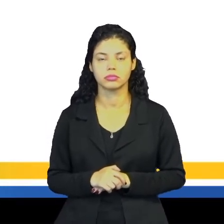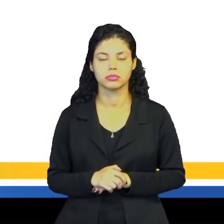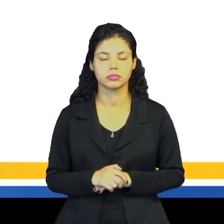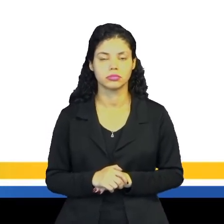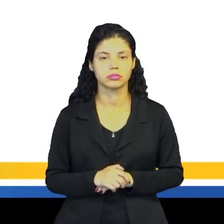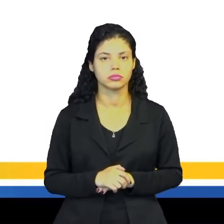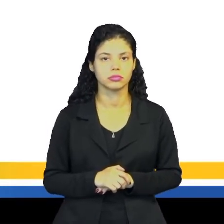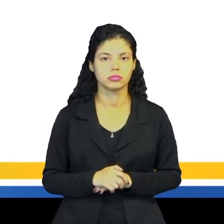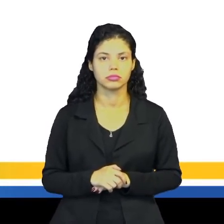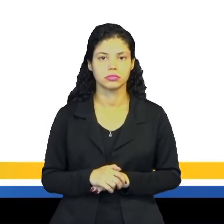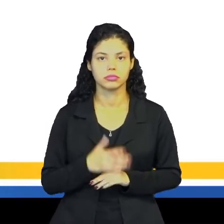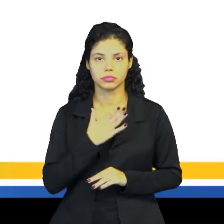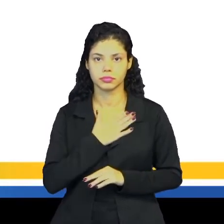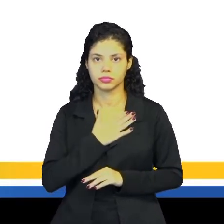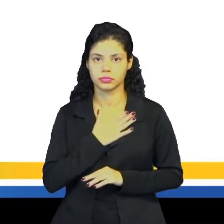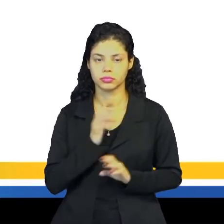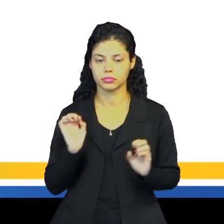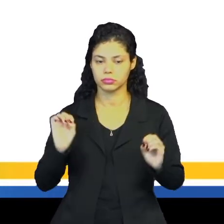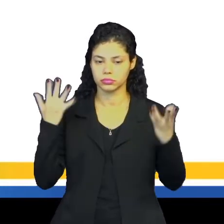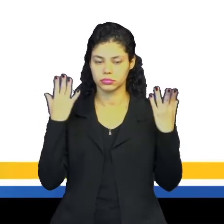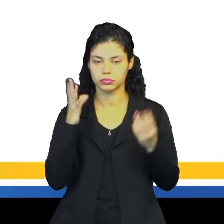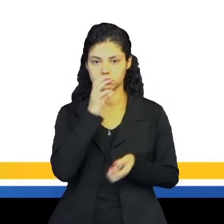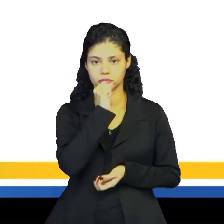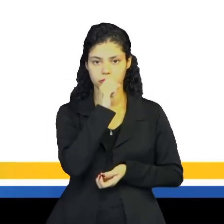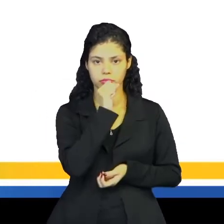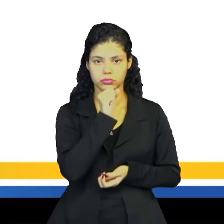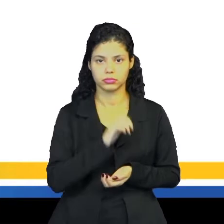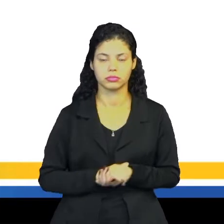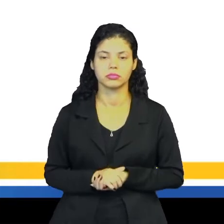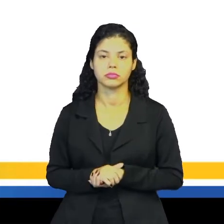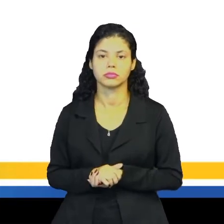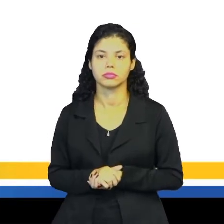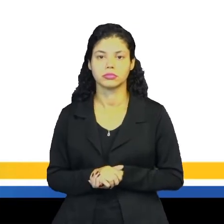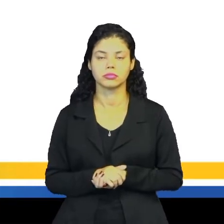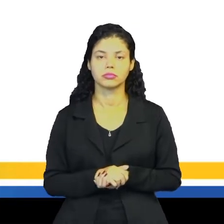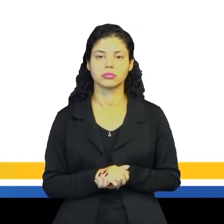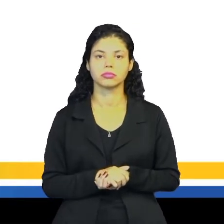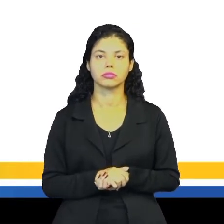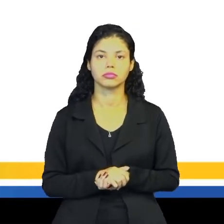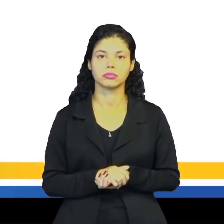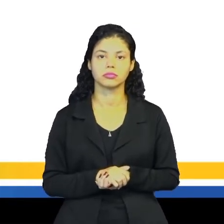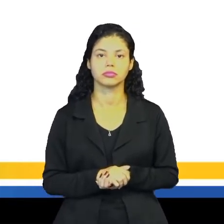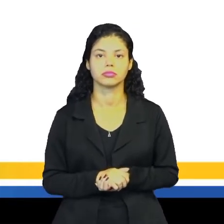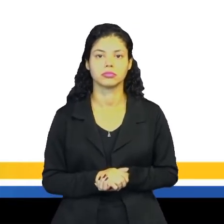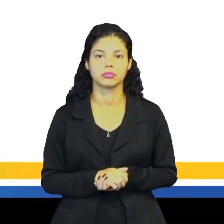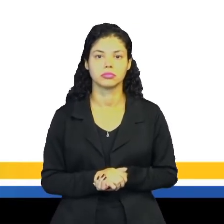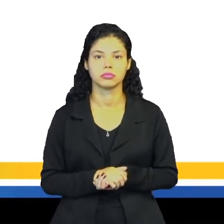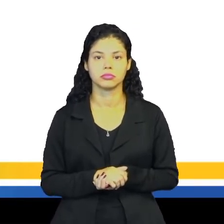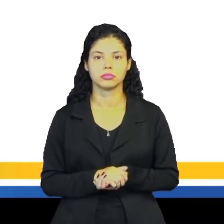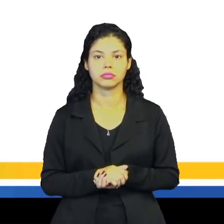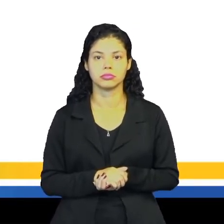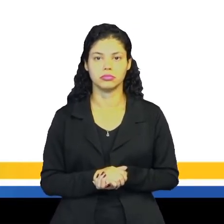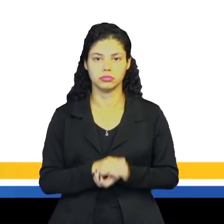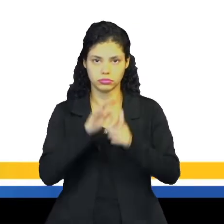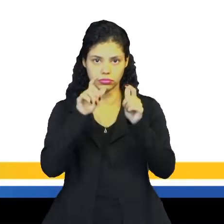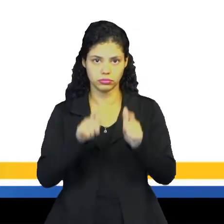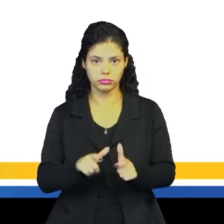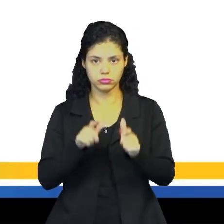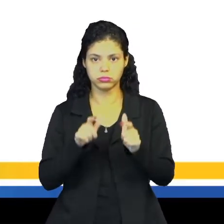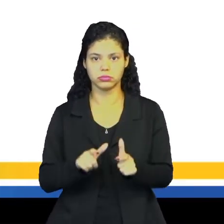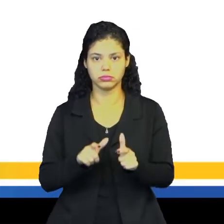on Saturday, né? A minha festa é no sábado. Ainda com o on, nós podemos falar sobre location,